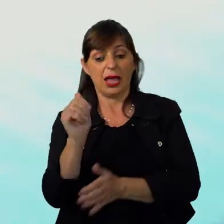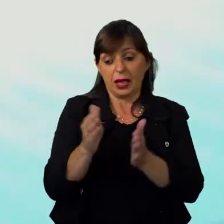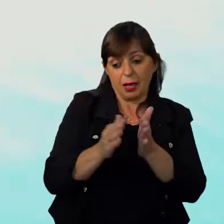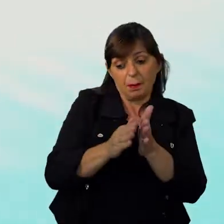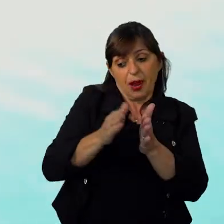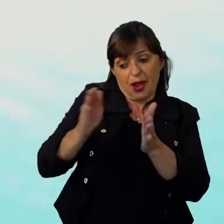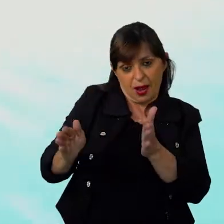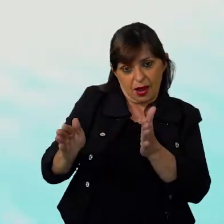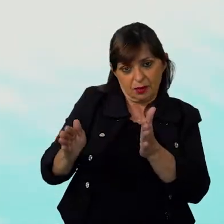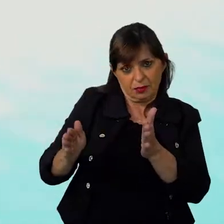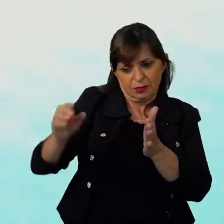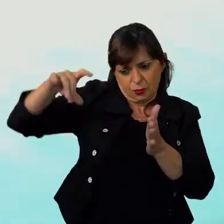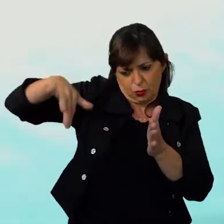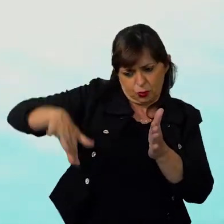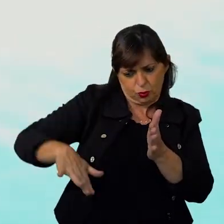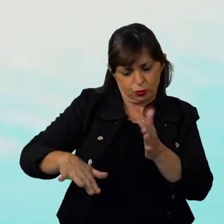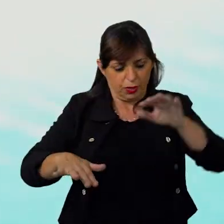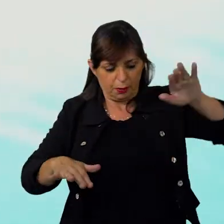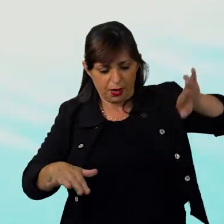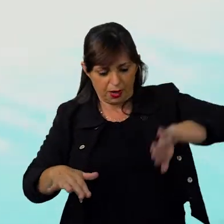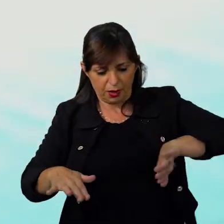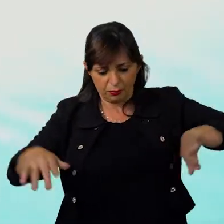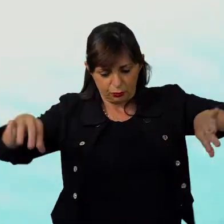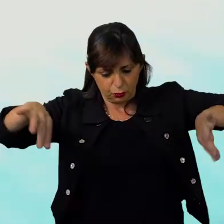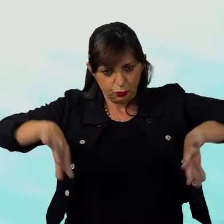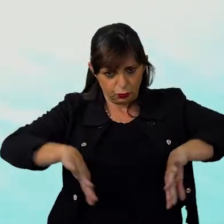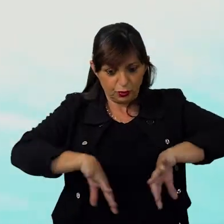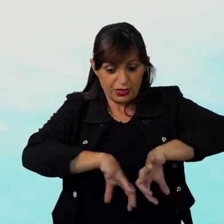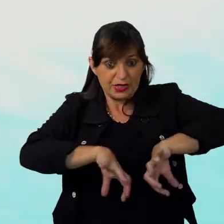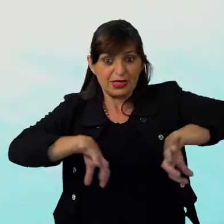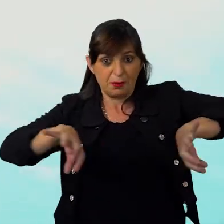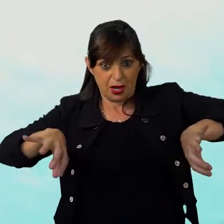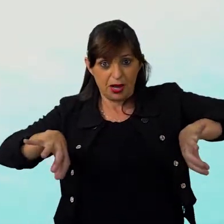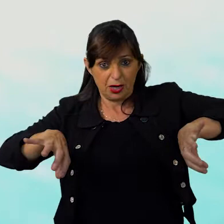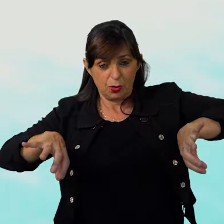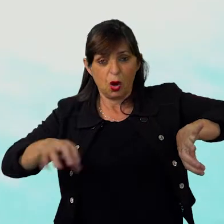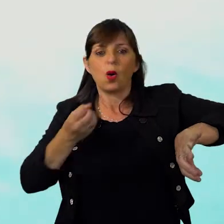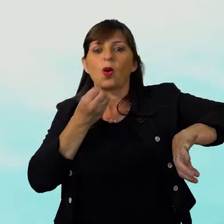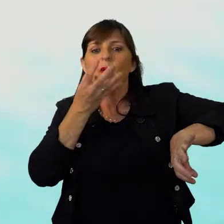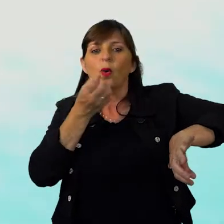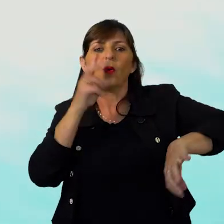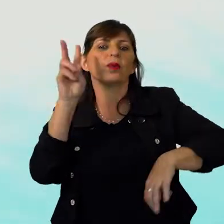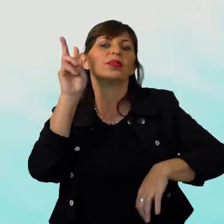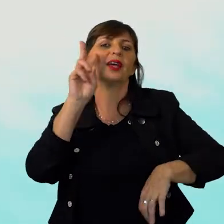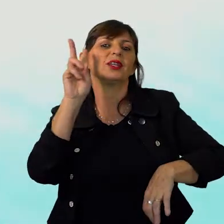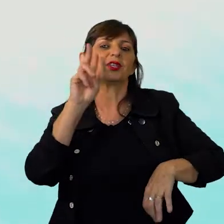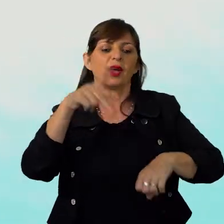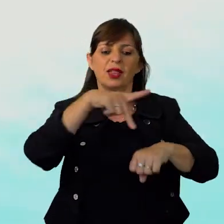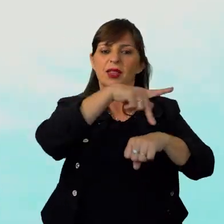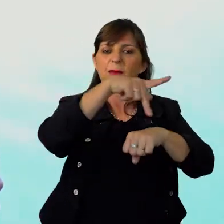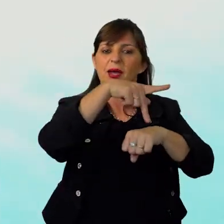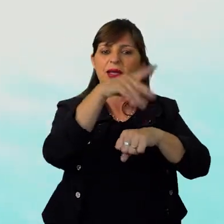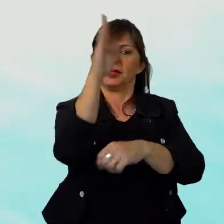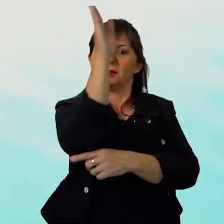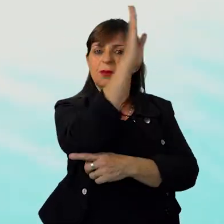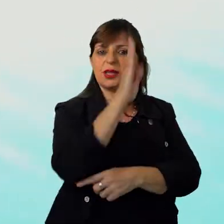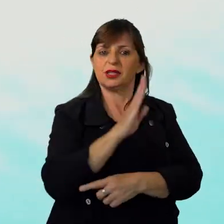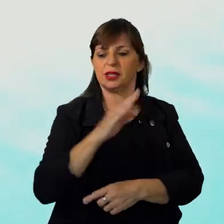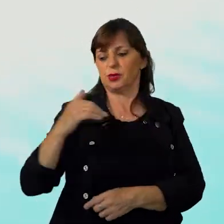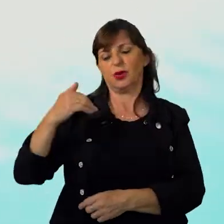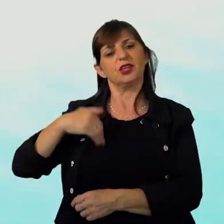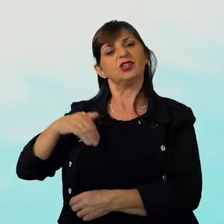barrancas muitas vezes é a história de duas pátrias e os poetas fazem